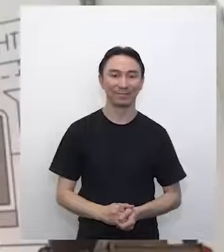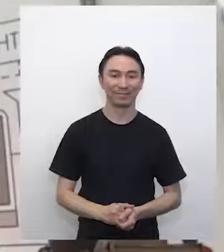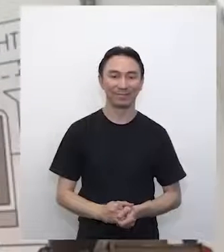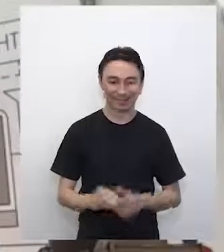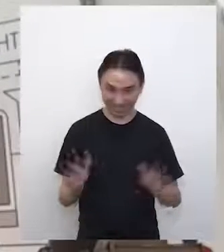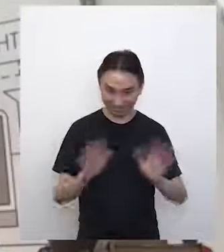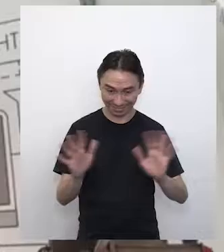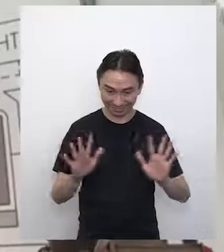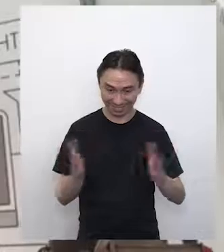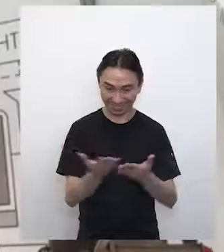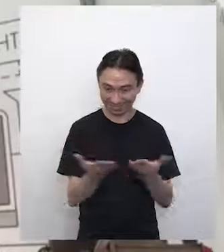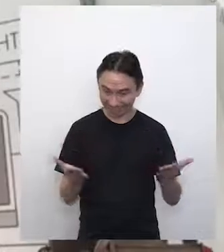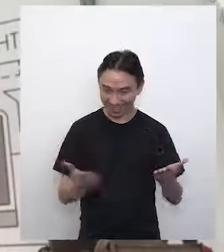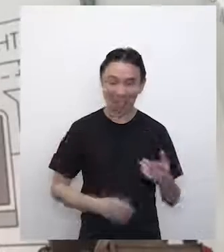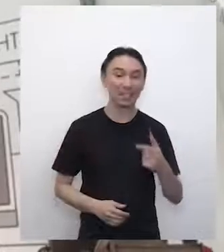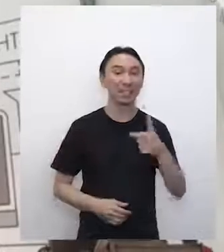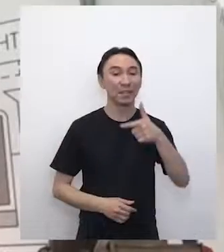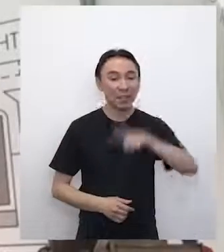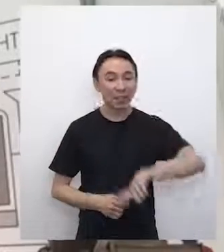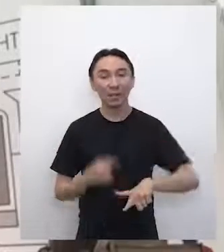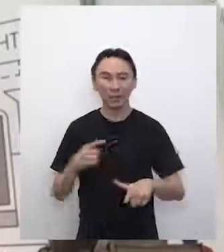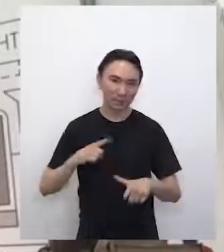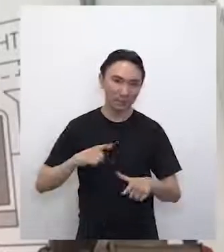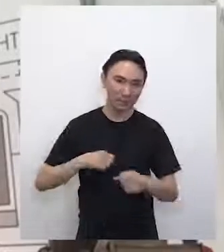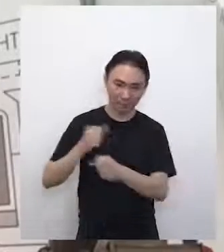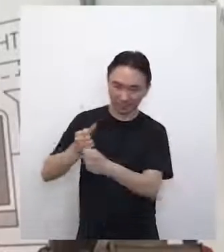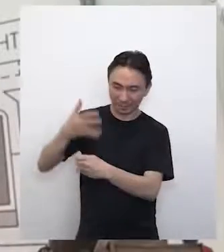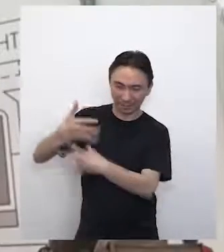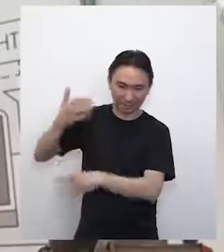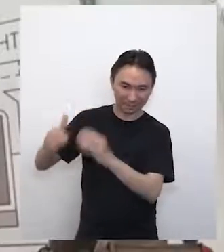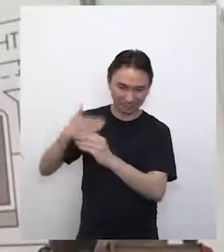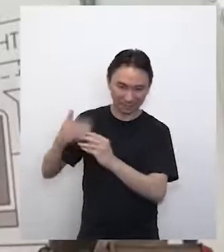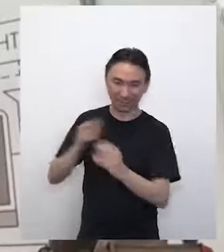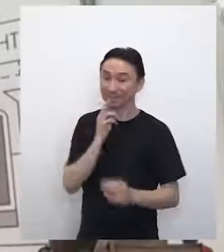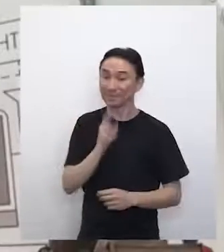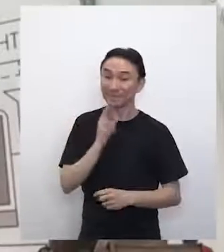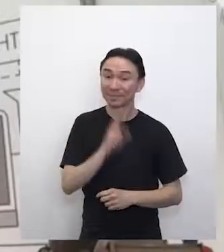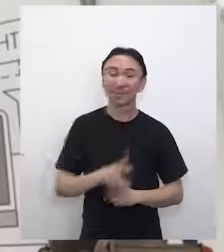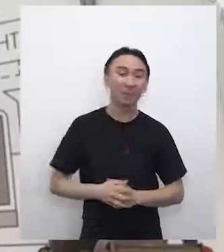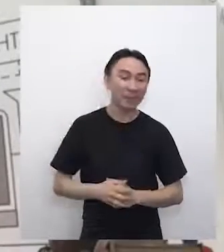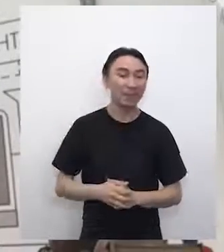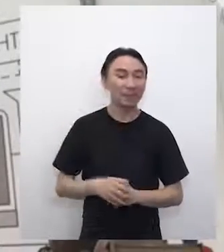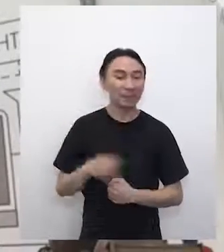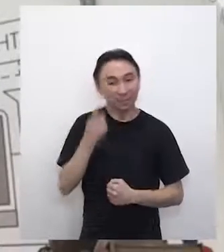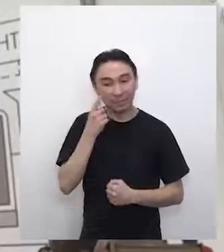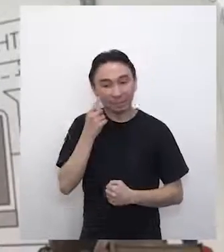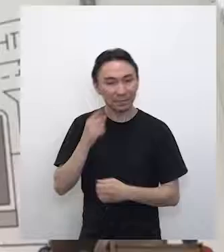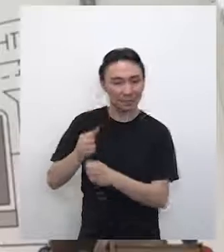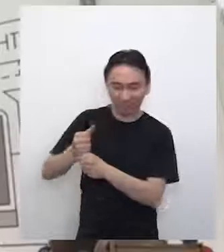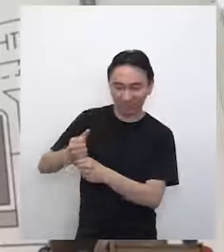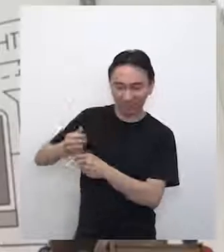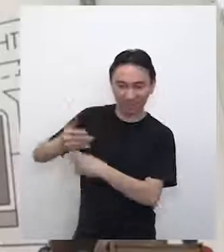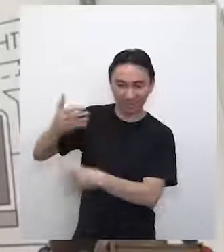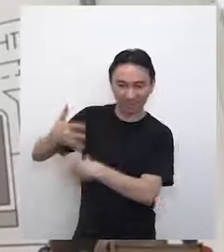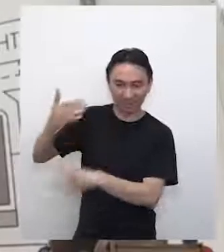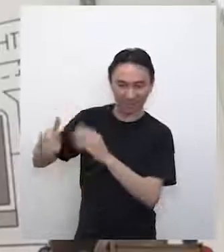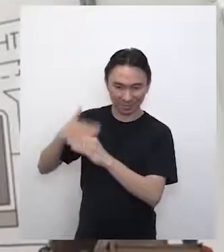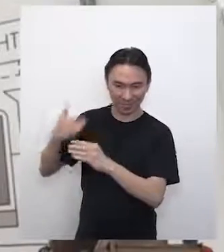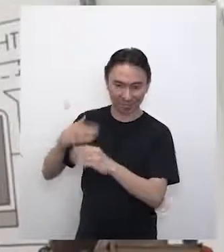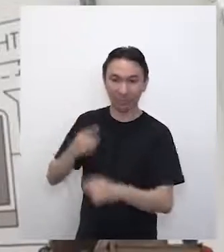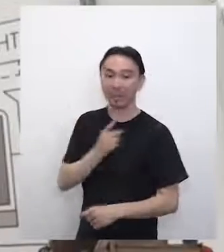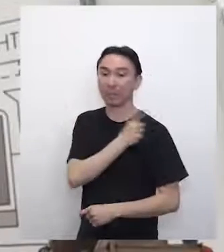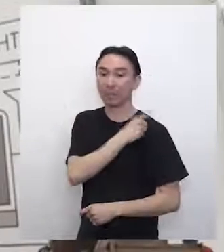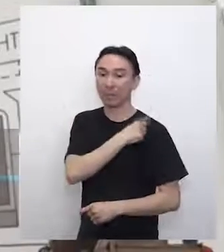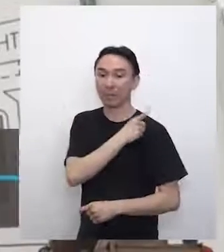Olá, pessoal. Voltando aqui para nossas interações, nossas respostas, né? Estou acompanhando aqui o primeiro ano do ensino médio,